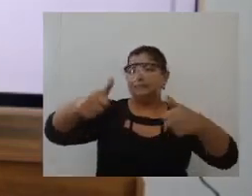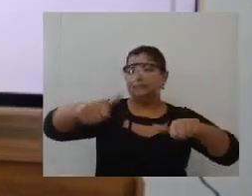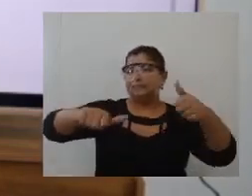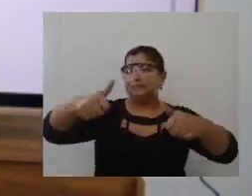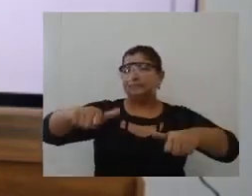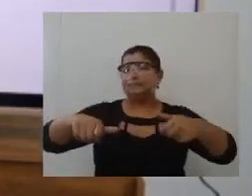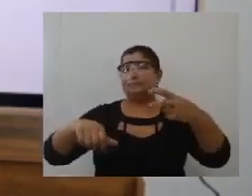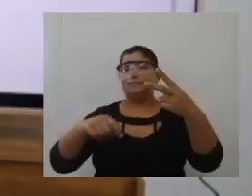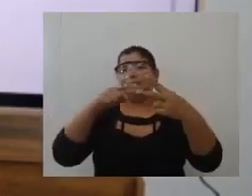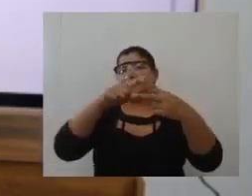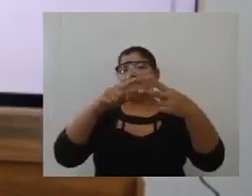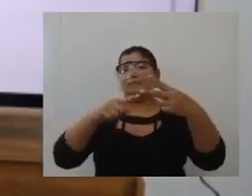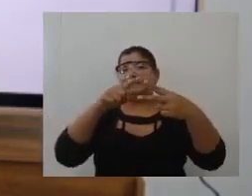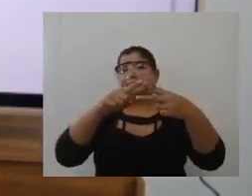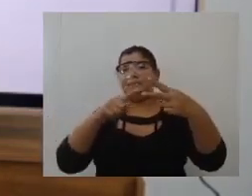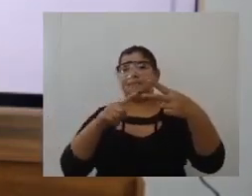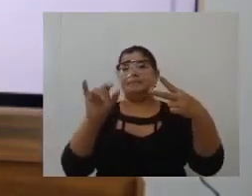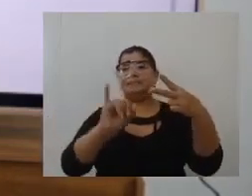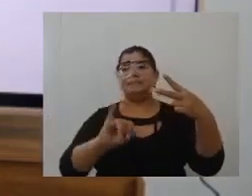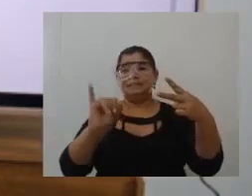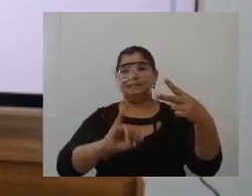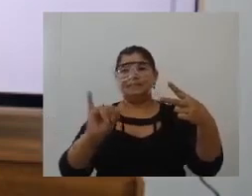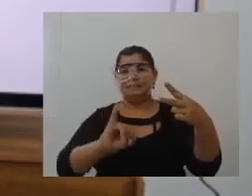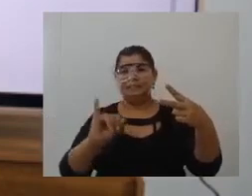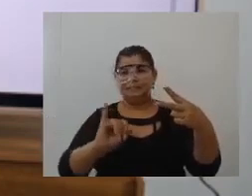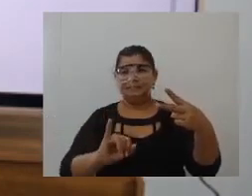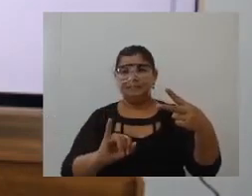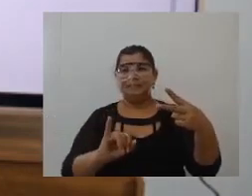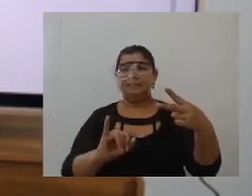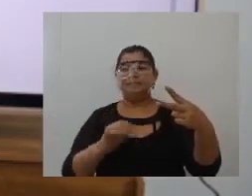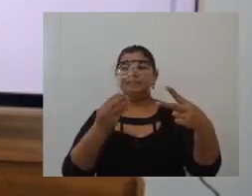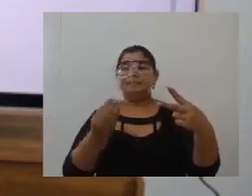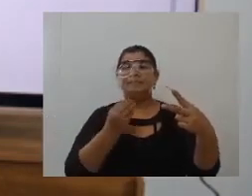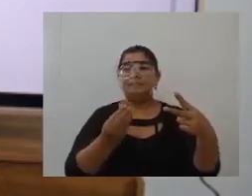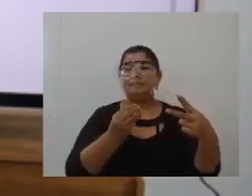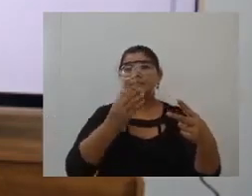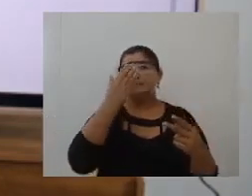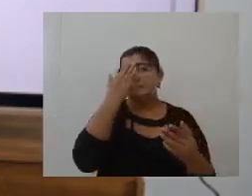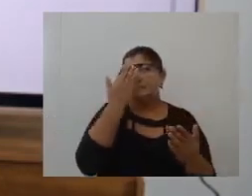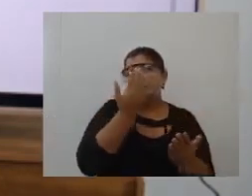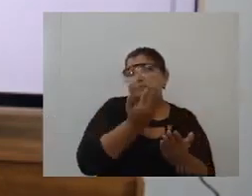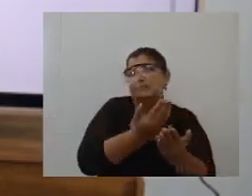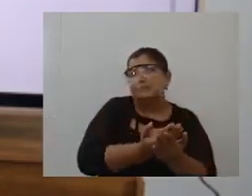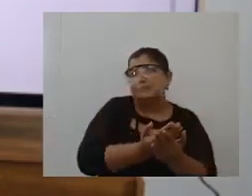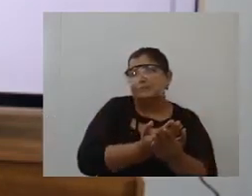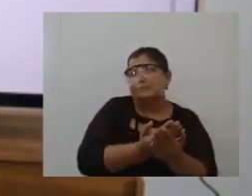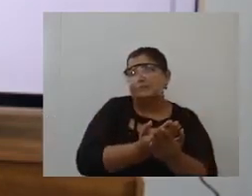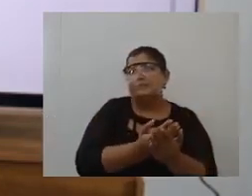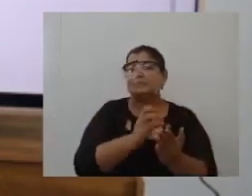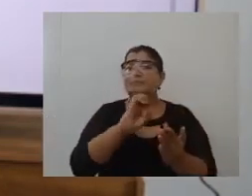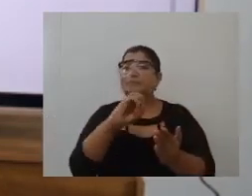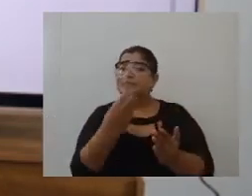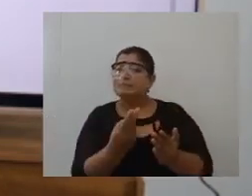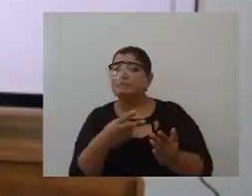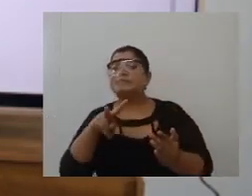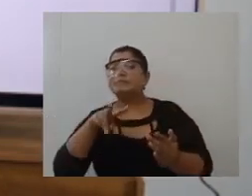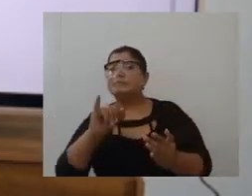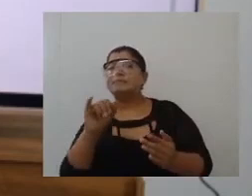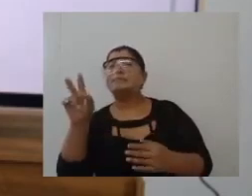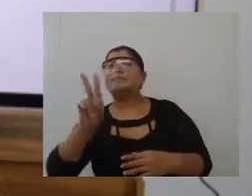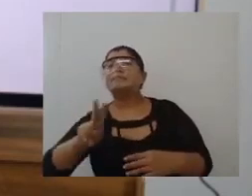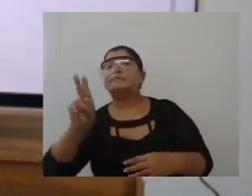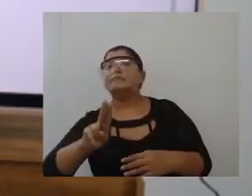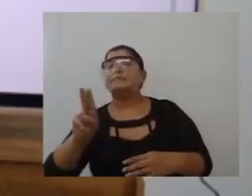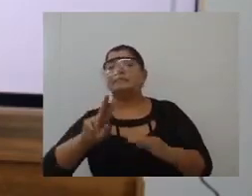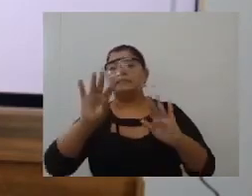de dois pontos importantes: a credibilidade e a utilidade daquele texto. Será